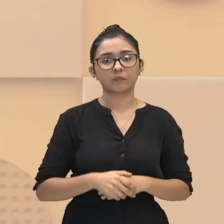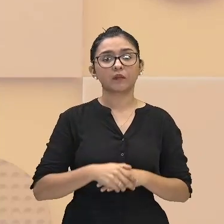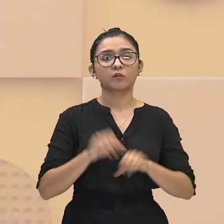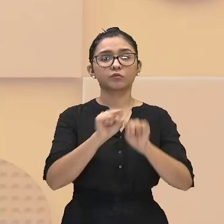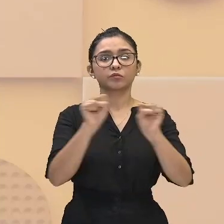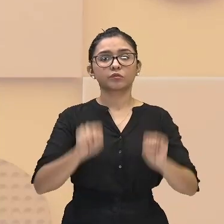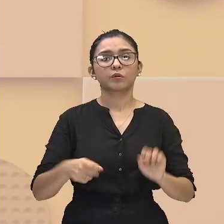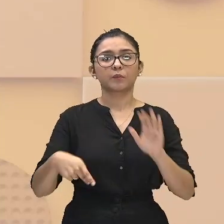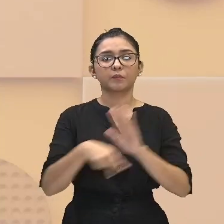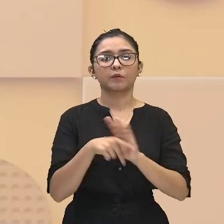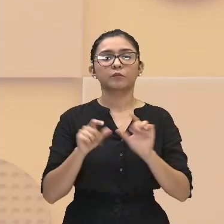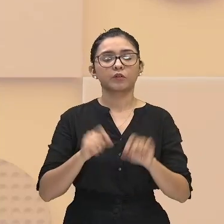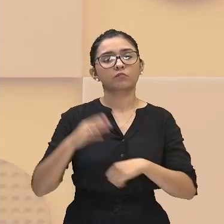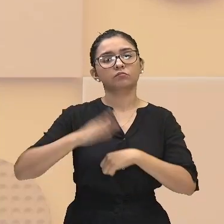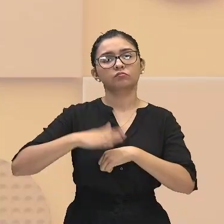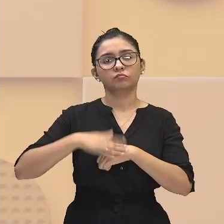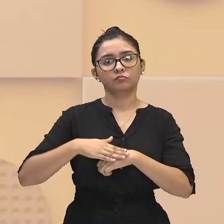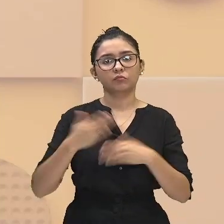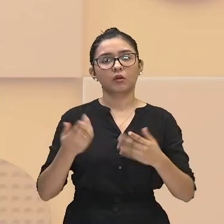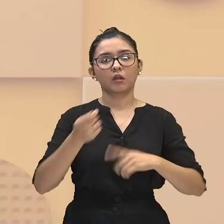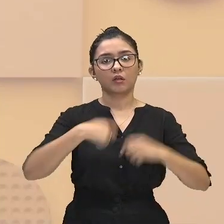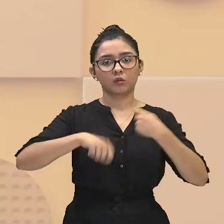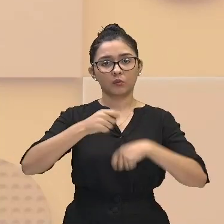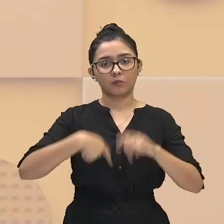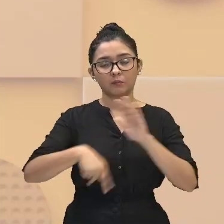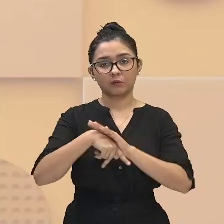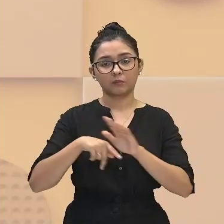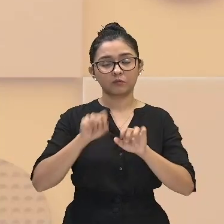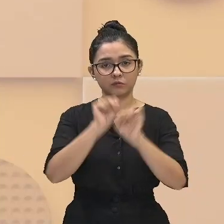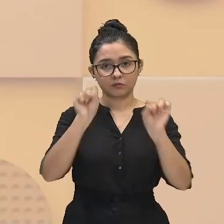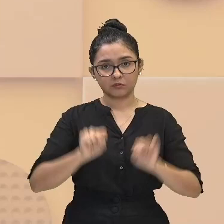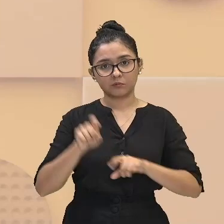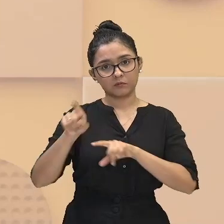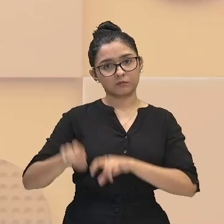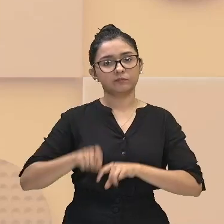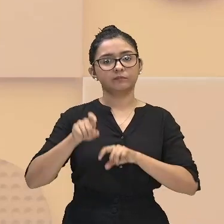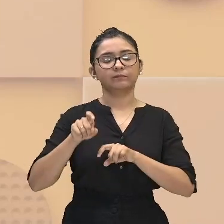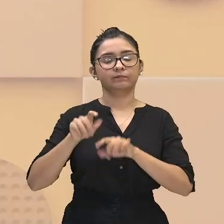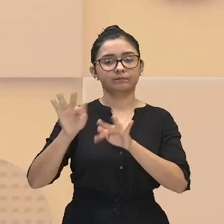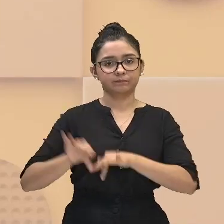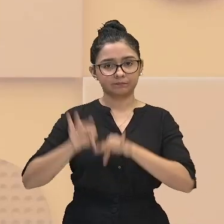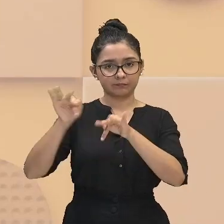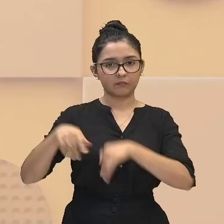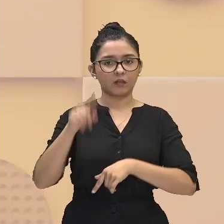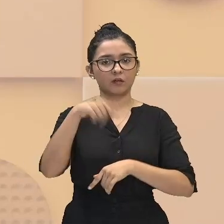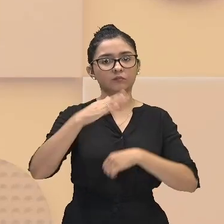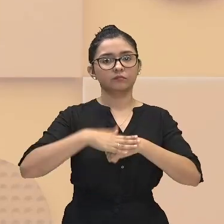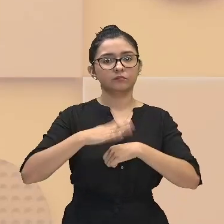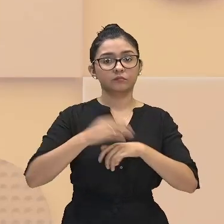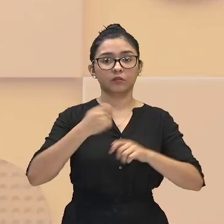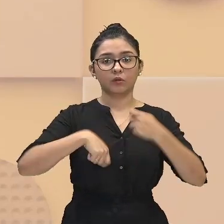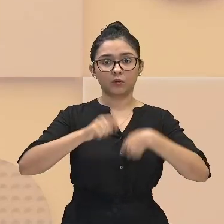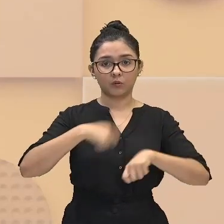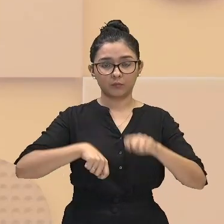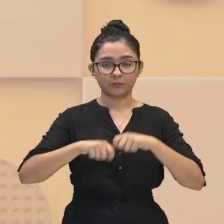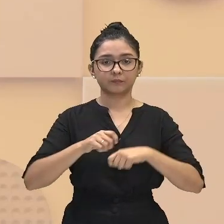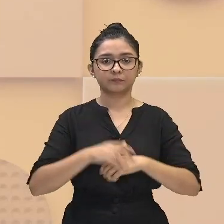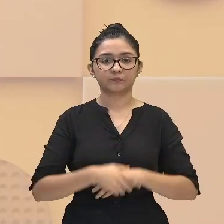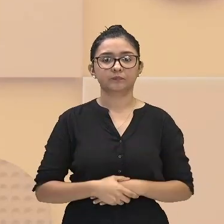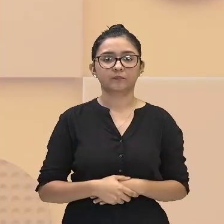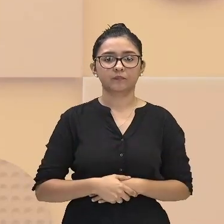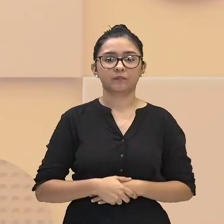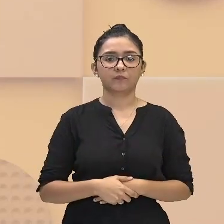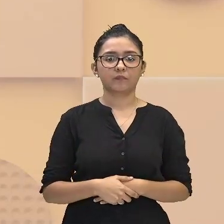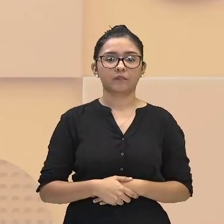de subsistência. A economia do sistema feudal, ela era de subsistência, era uma economia